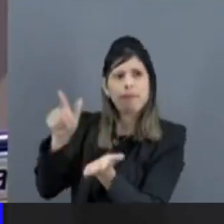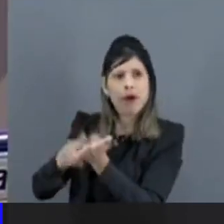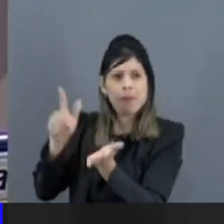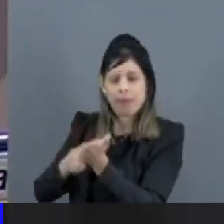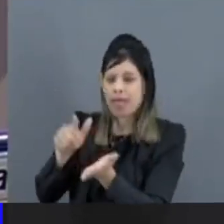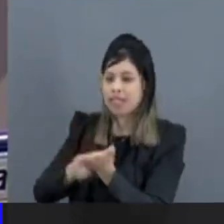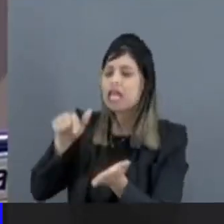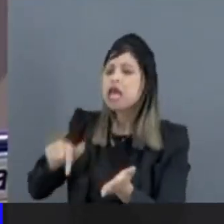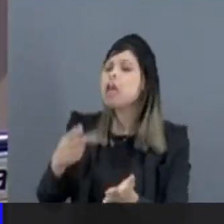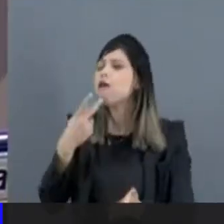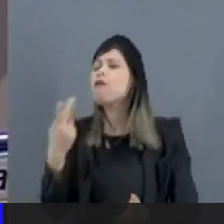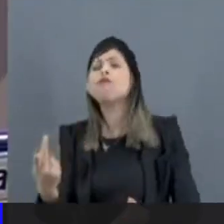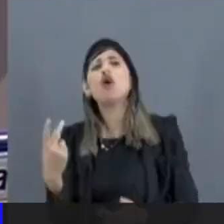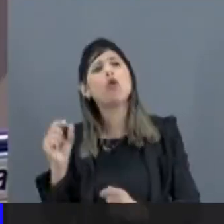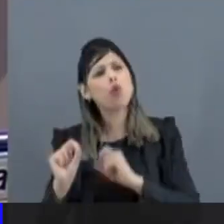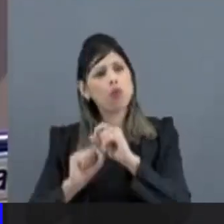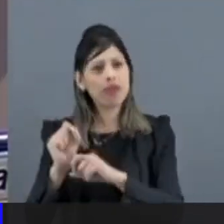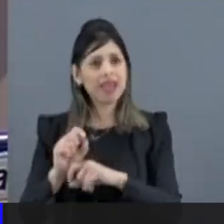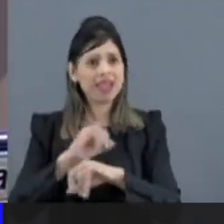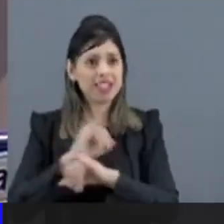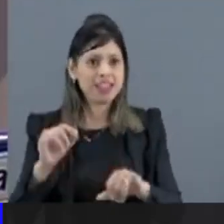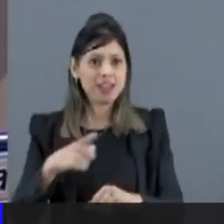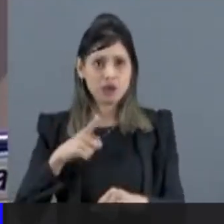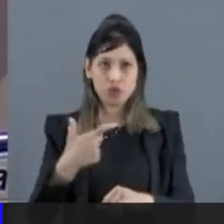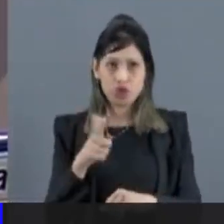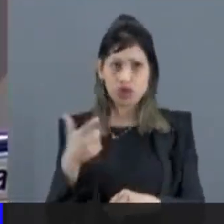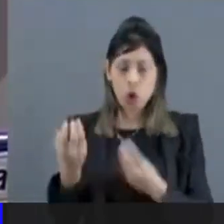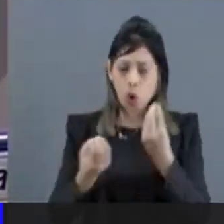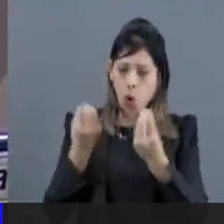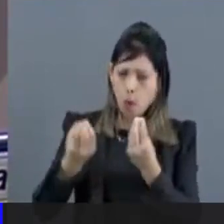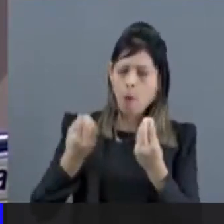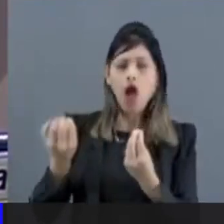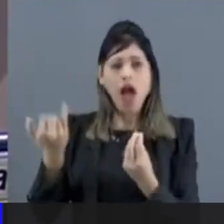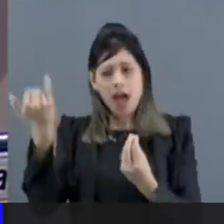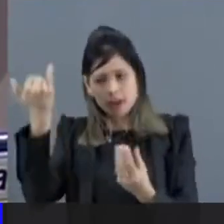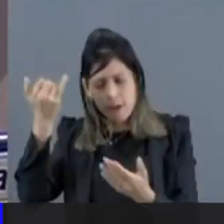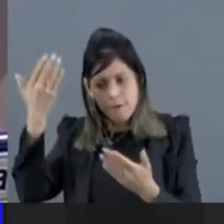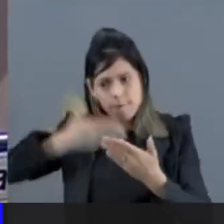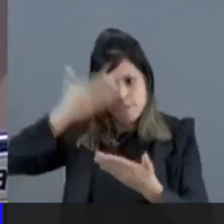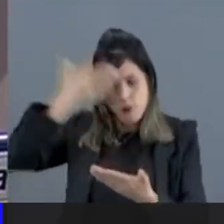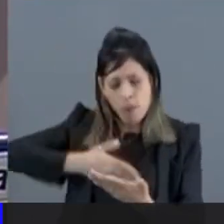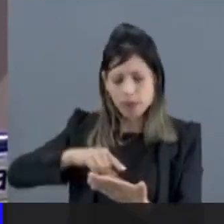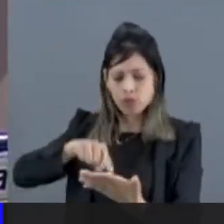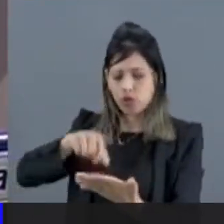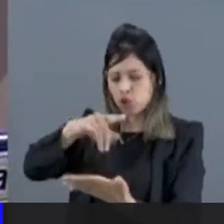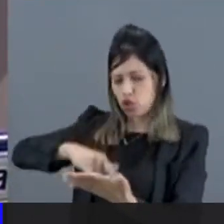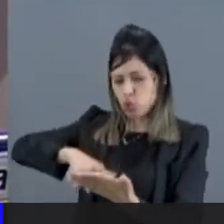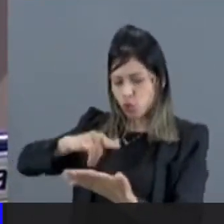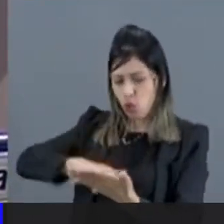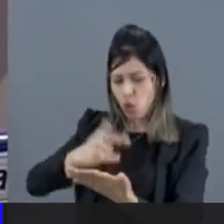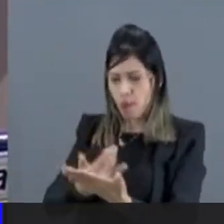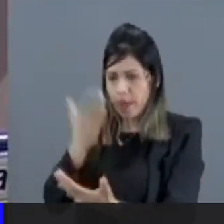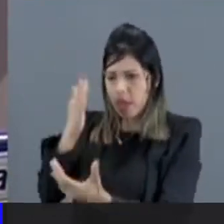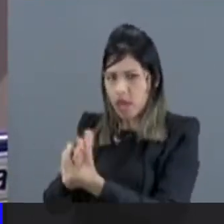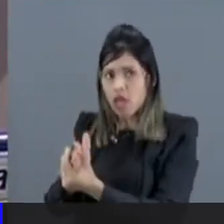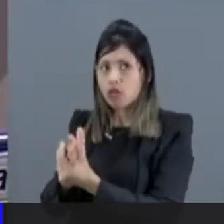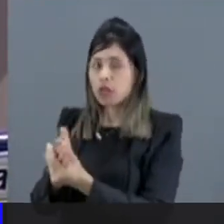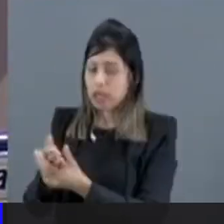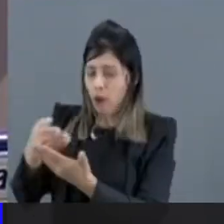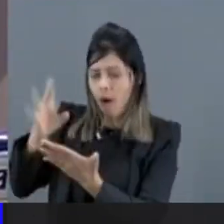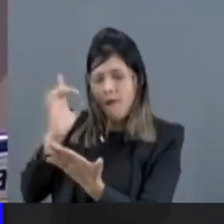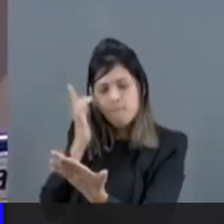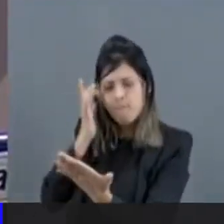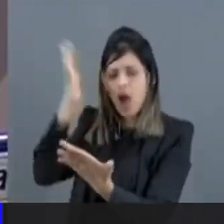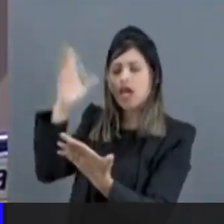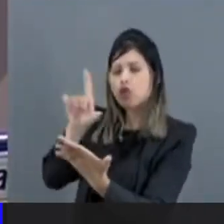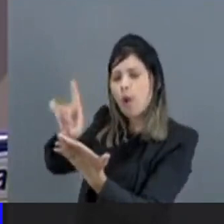logo descartado os fundamentos não se revelam críveis isso porque o documento estava devidamente colocado em posição de fácil acesso